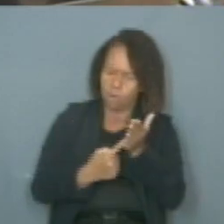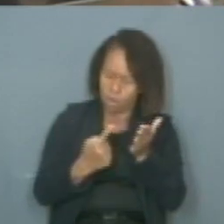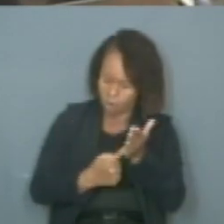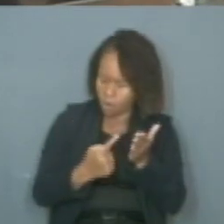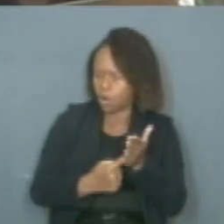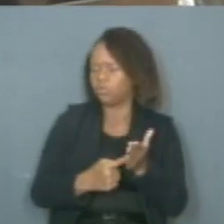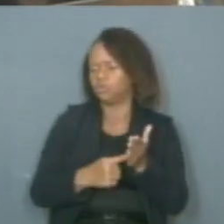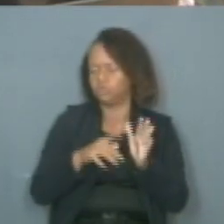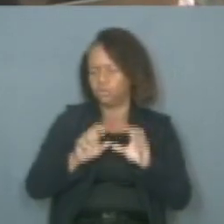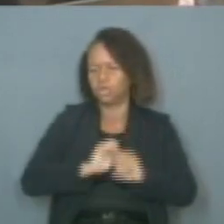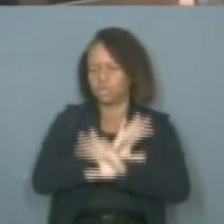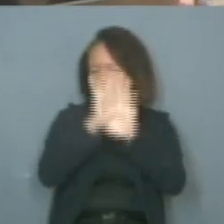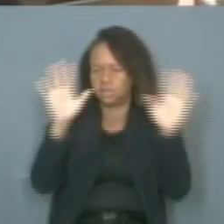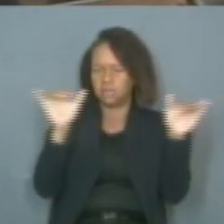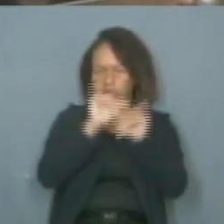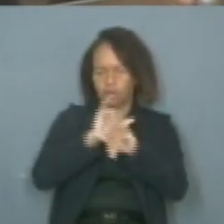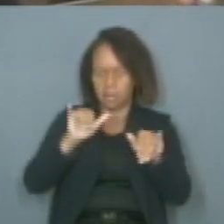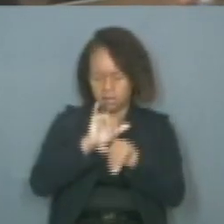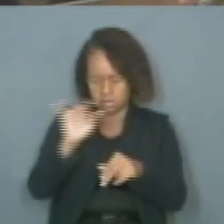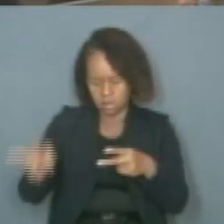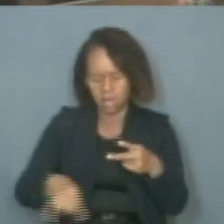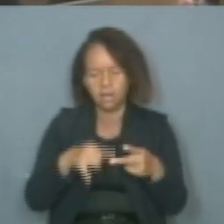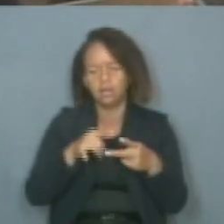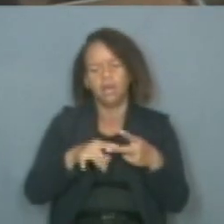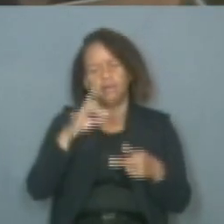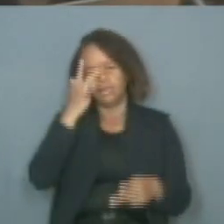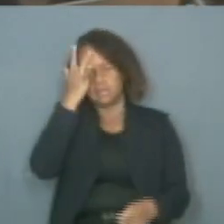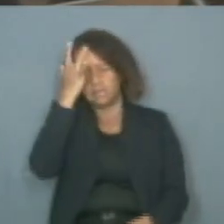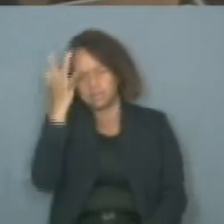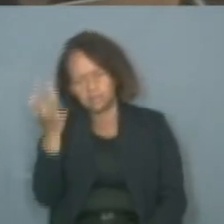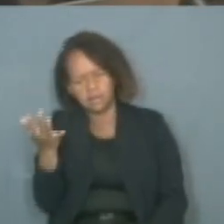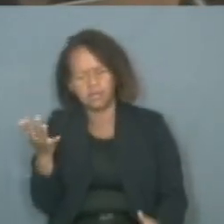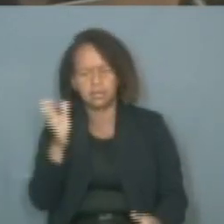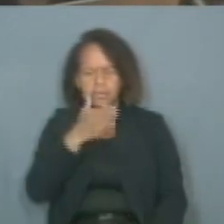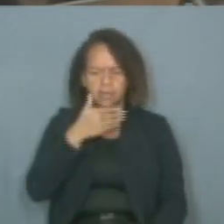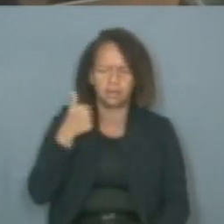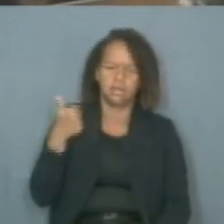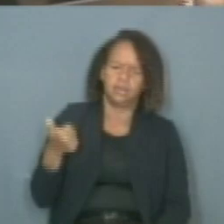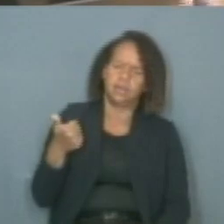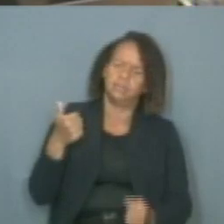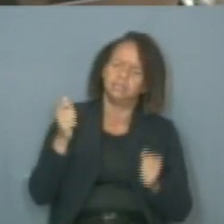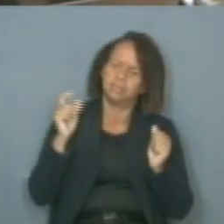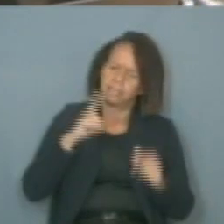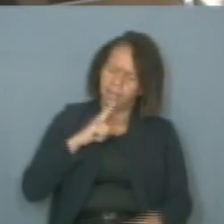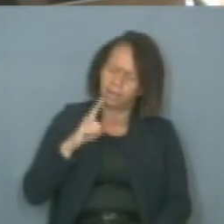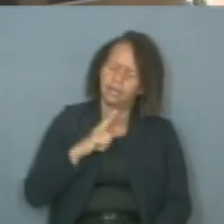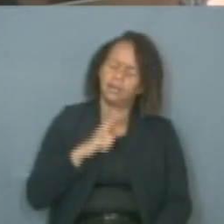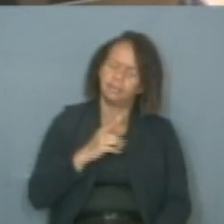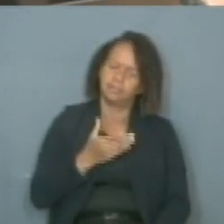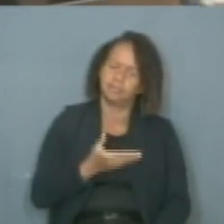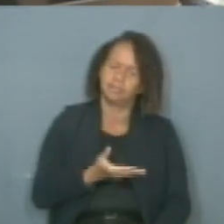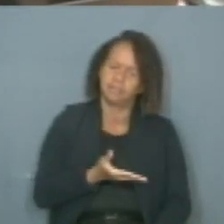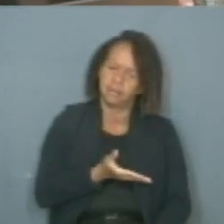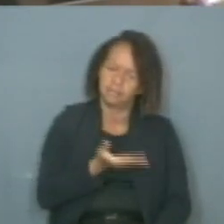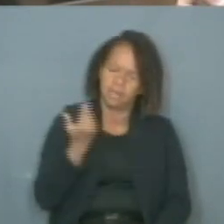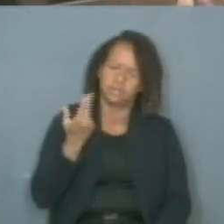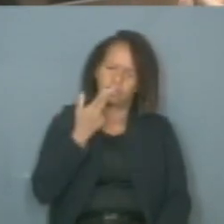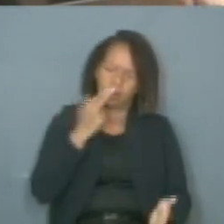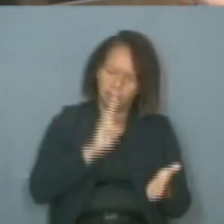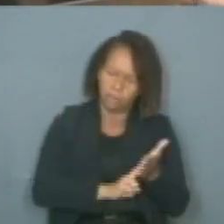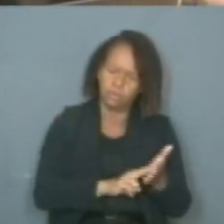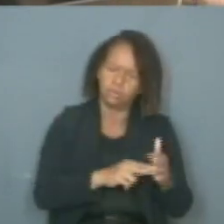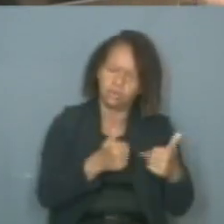plenamente na clareza da informação, na facilidade da melhorar para que possa ser retirado mesmo com a infração,